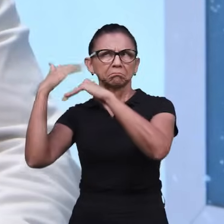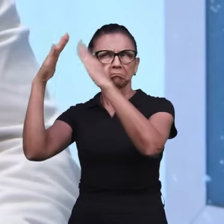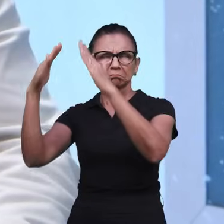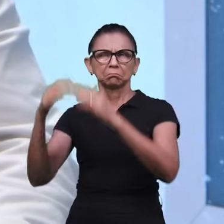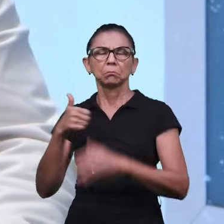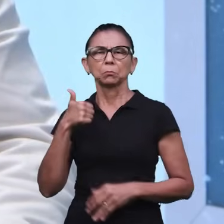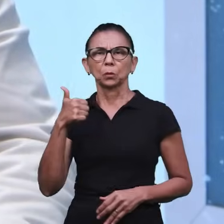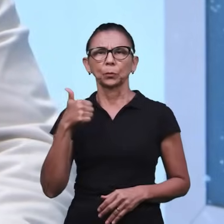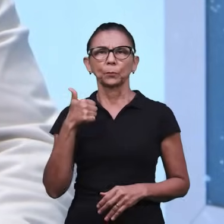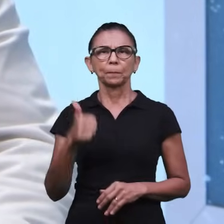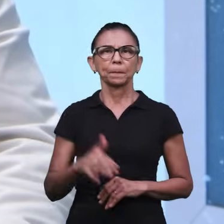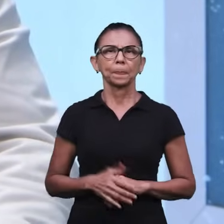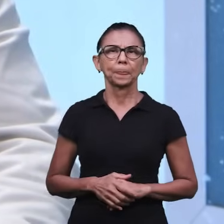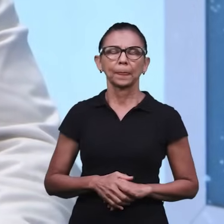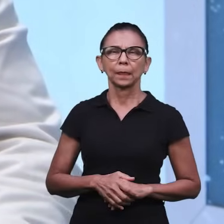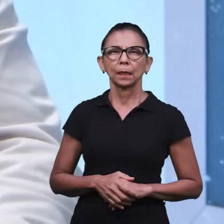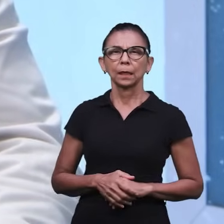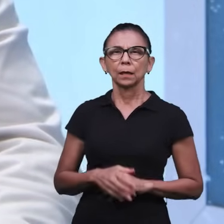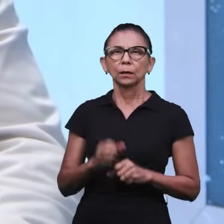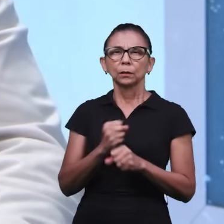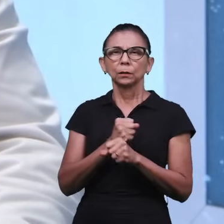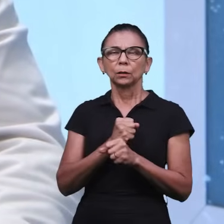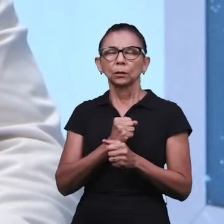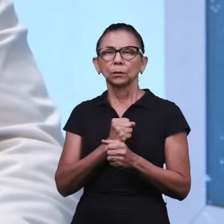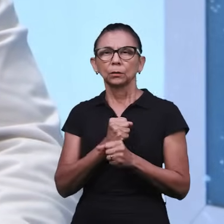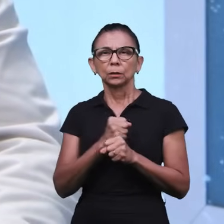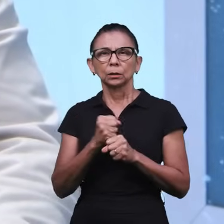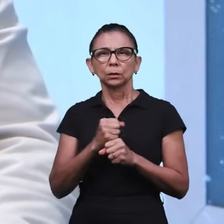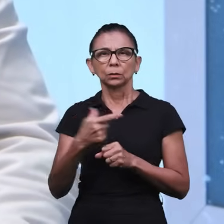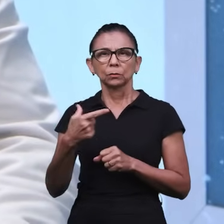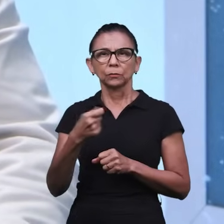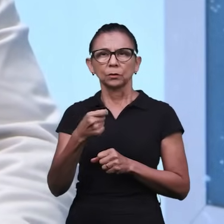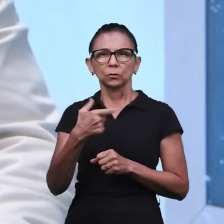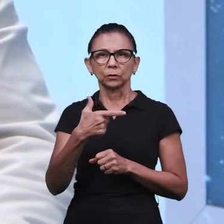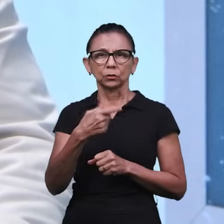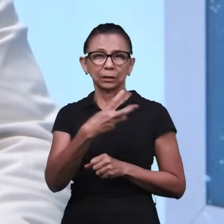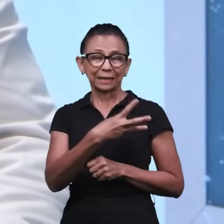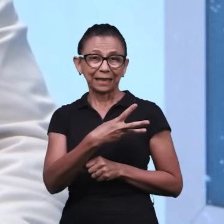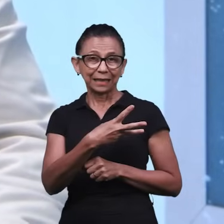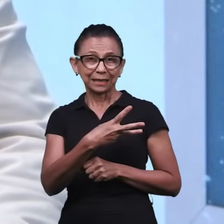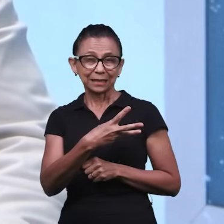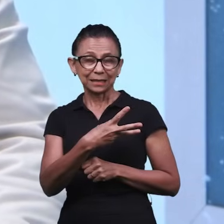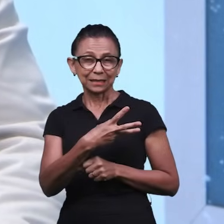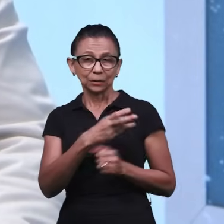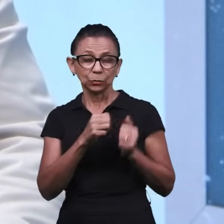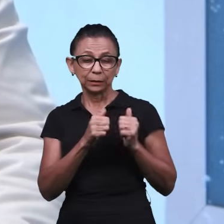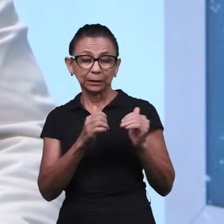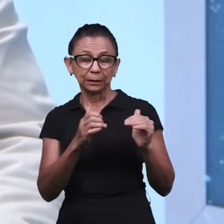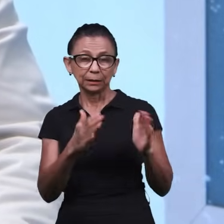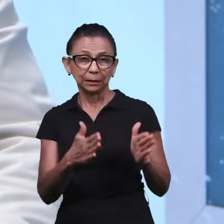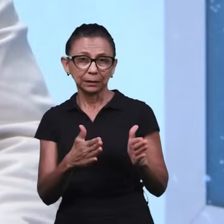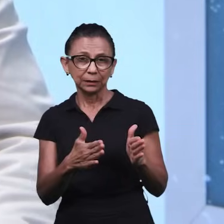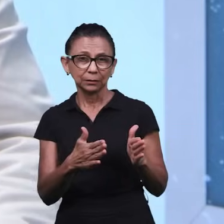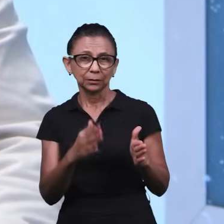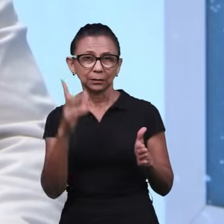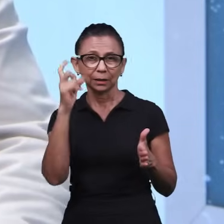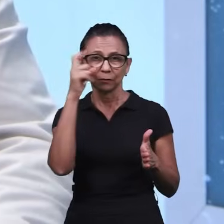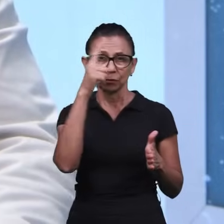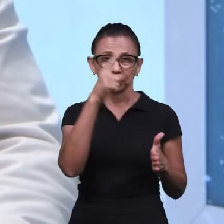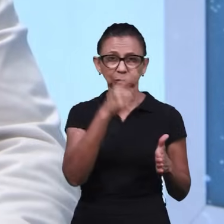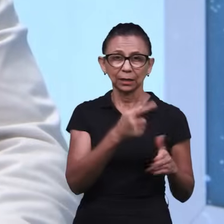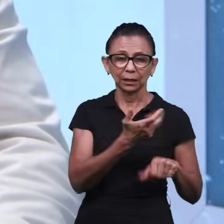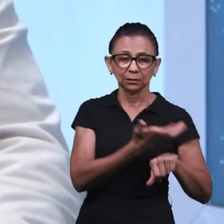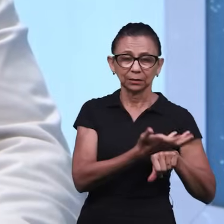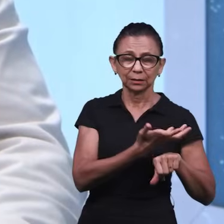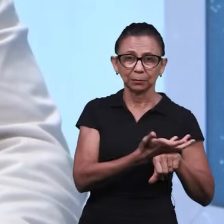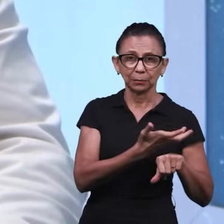ano, no início do ano, ele teve muita dificuldade em algumas matérias. E aí, quando chegou no meio do ano, ele estava com as notas muito